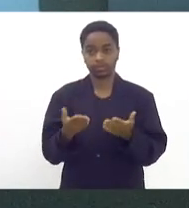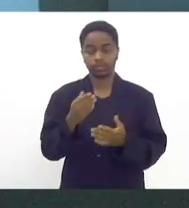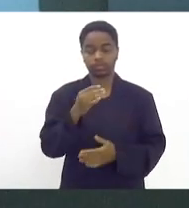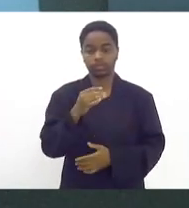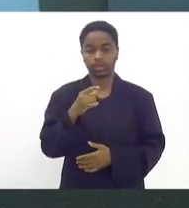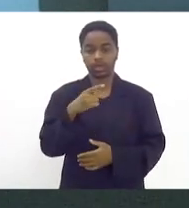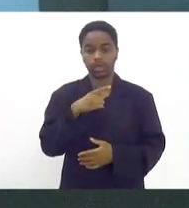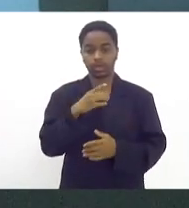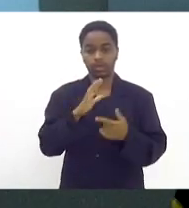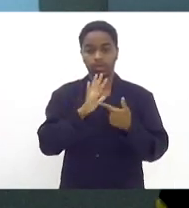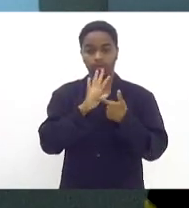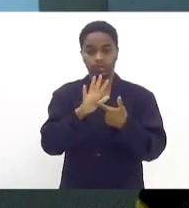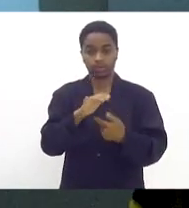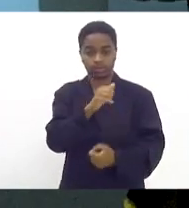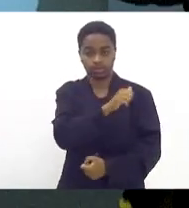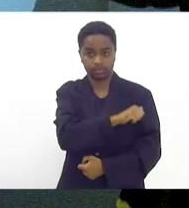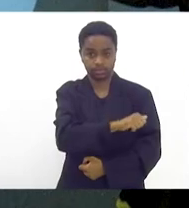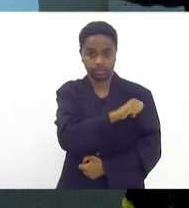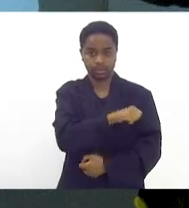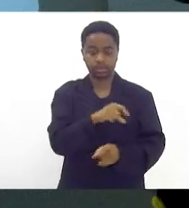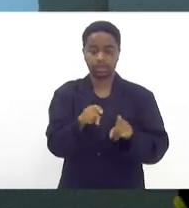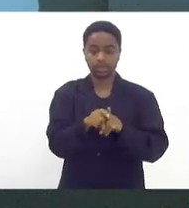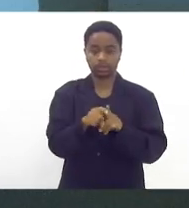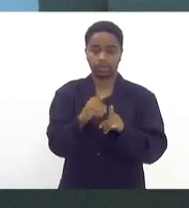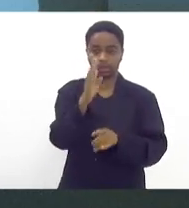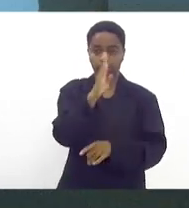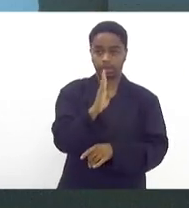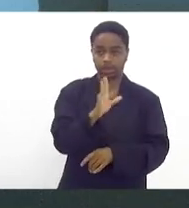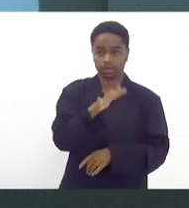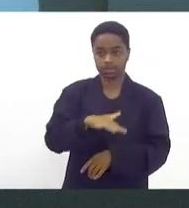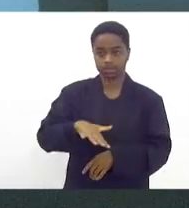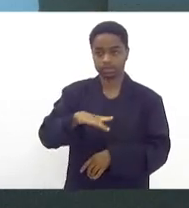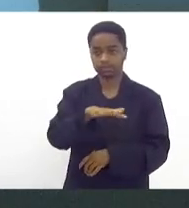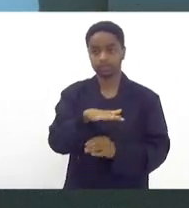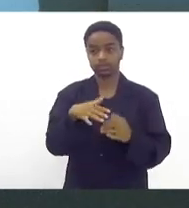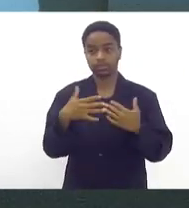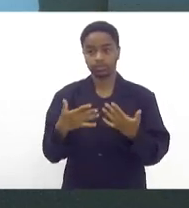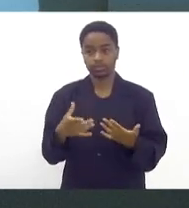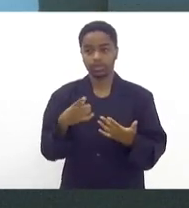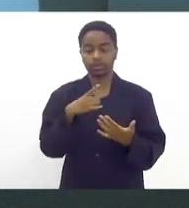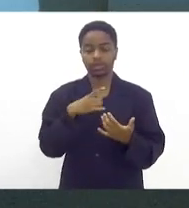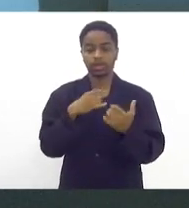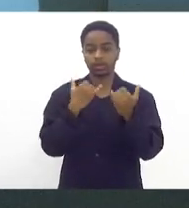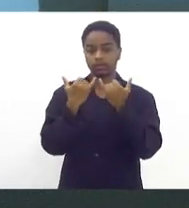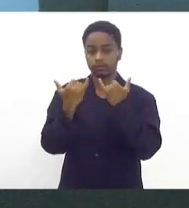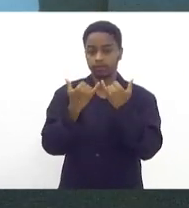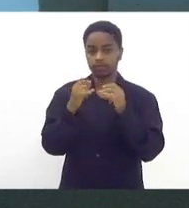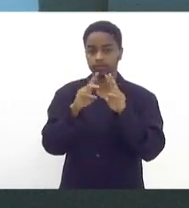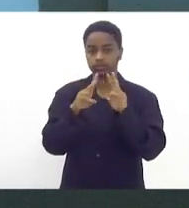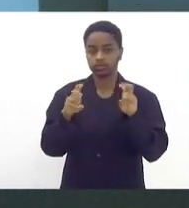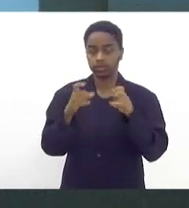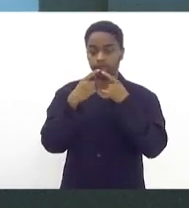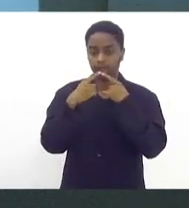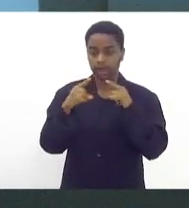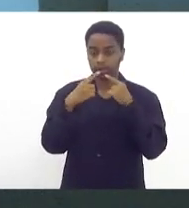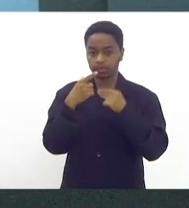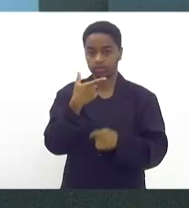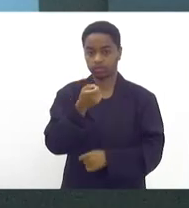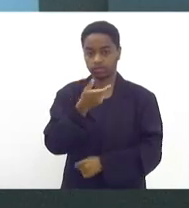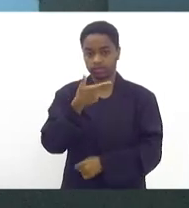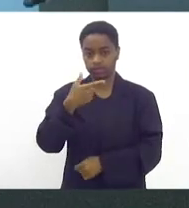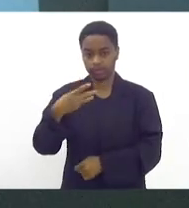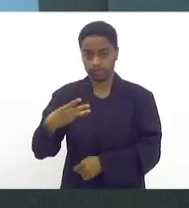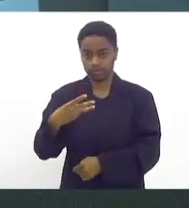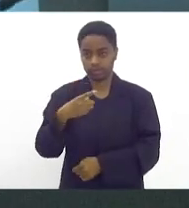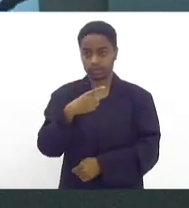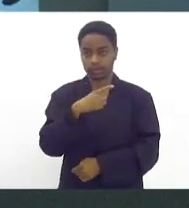separei Rio de Janeiro e Nacional então dados de reclamações em 2023 nós tivemos de